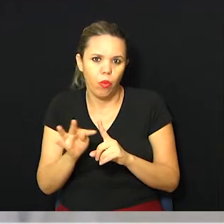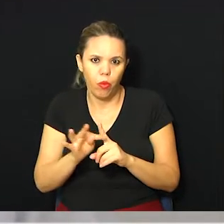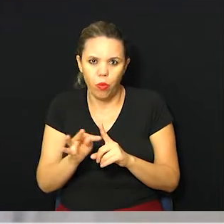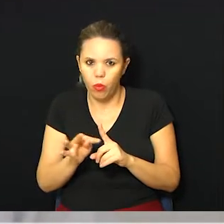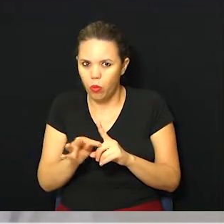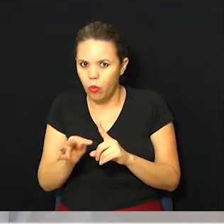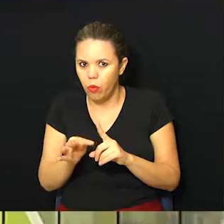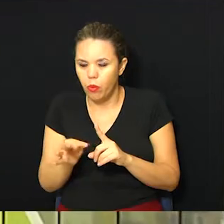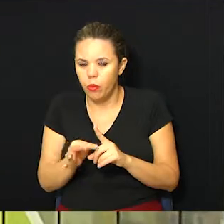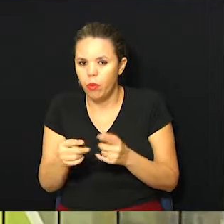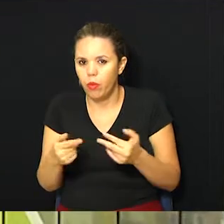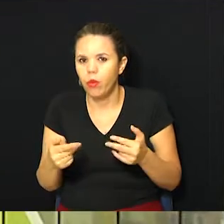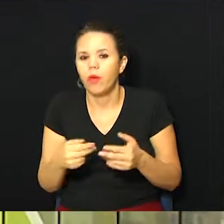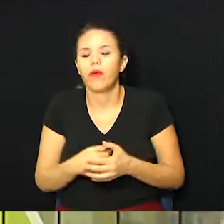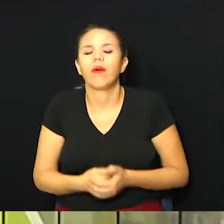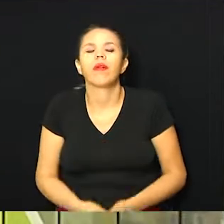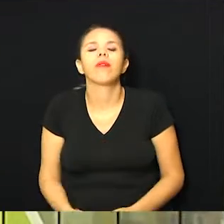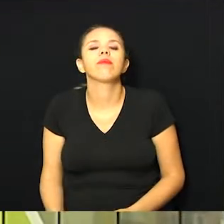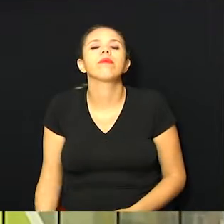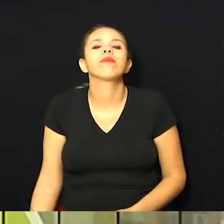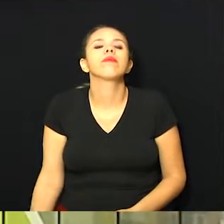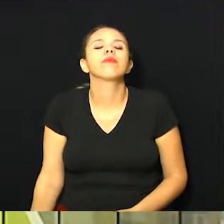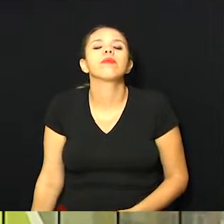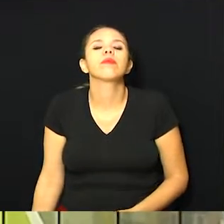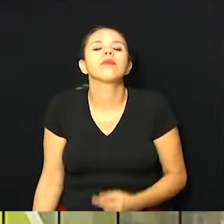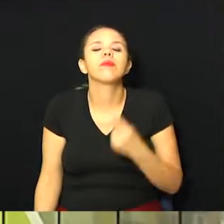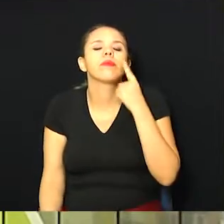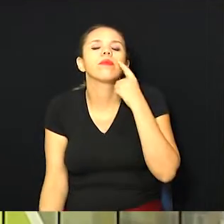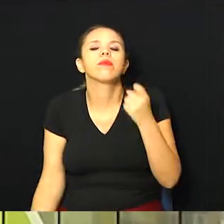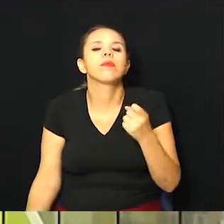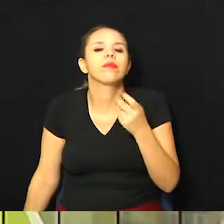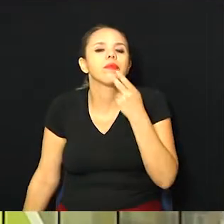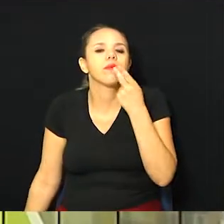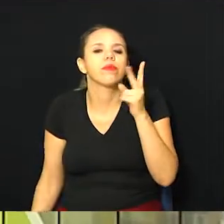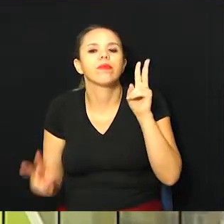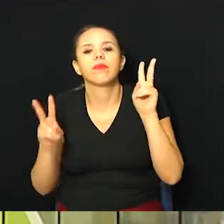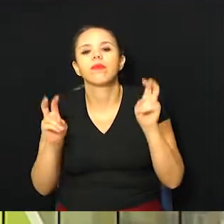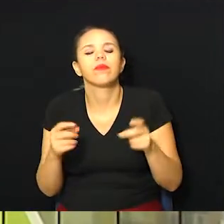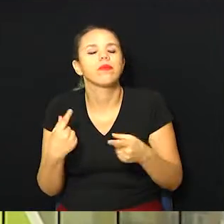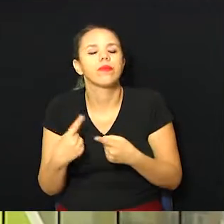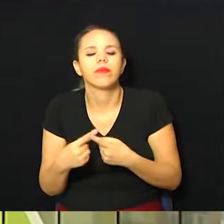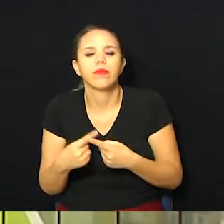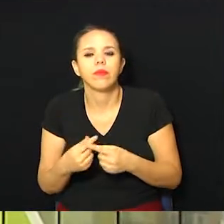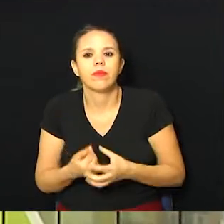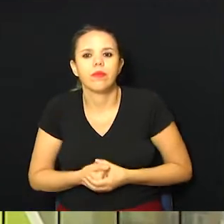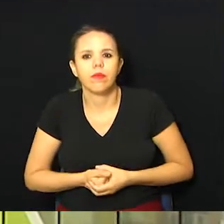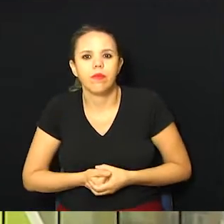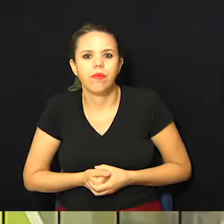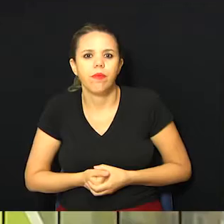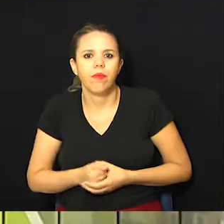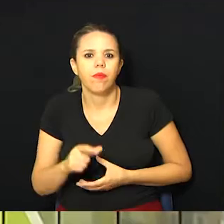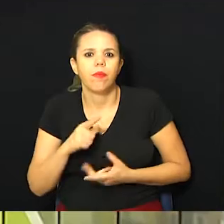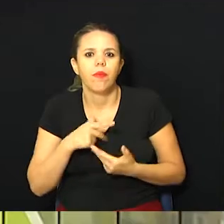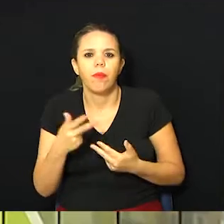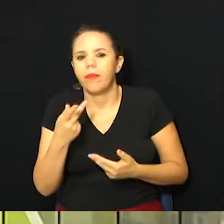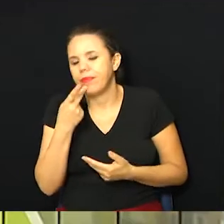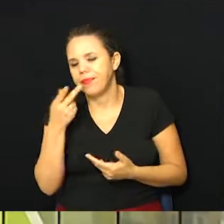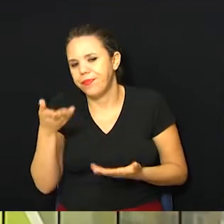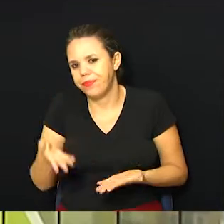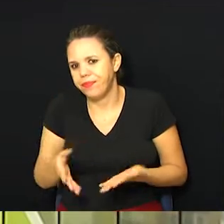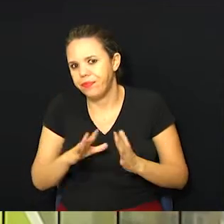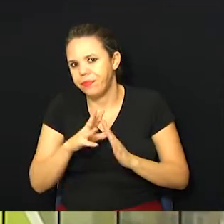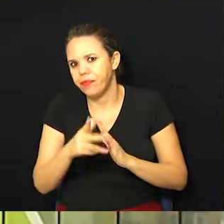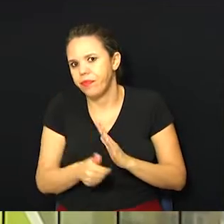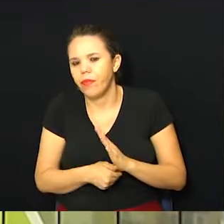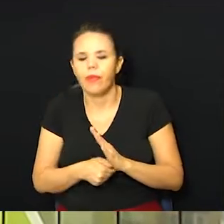as comunidades. Comandante, é muito interessante a gente trazer esse tema aqui, porque tem uma coisa que eu falo muito aqui no Giro Ambiental, que é o senso